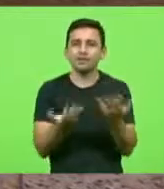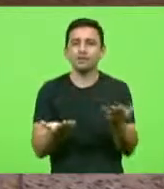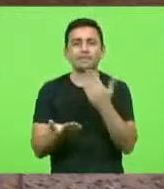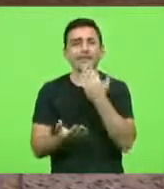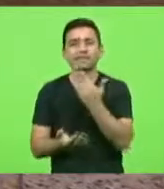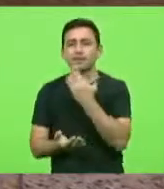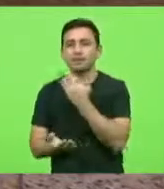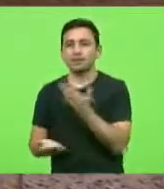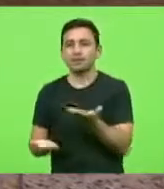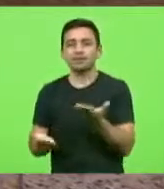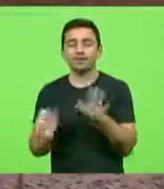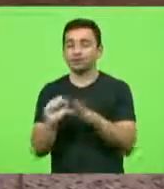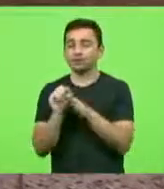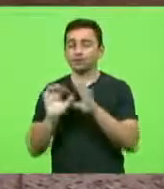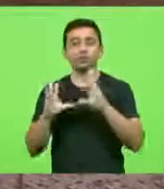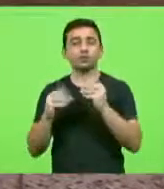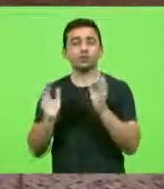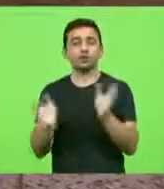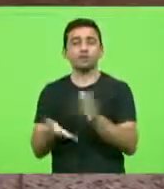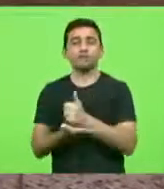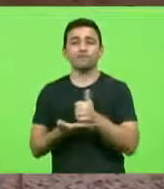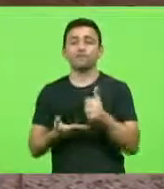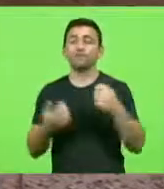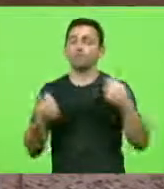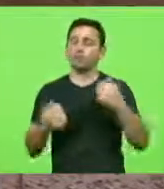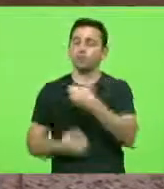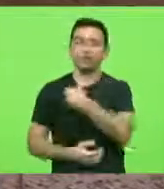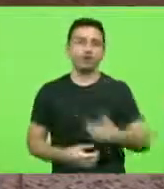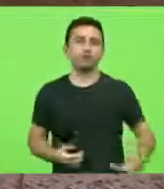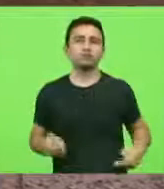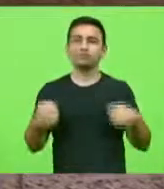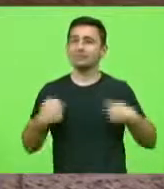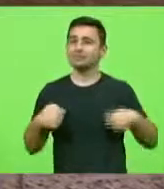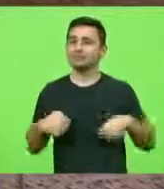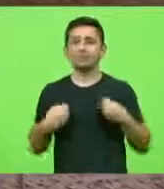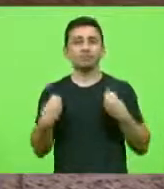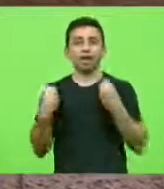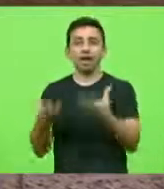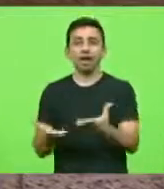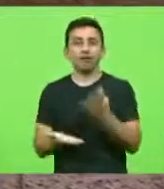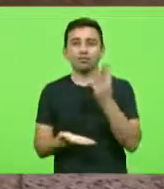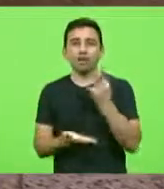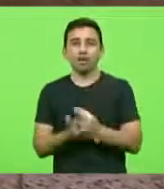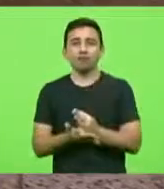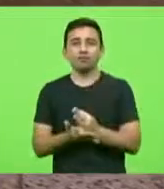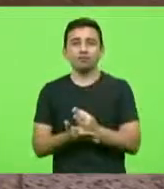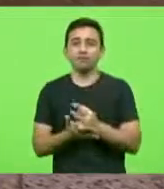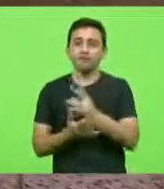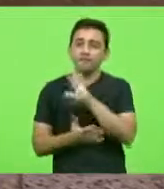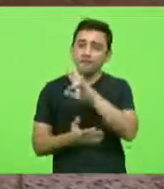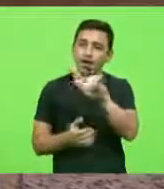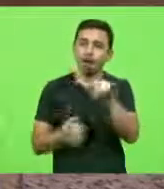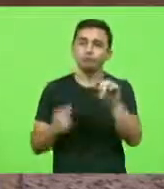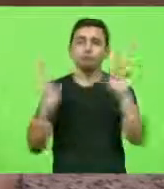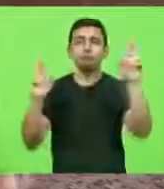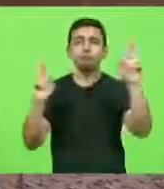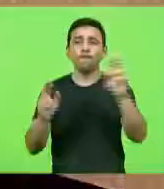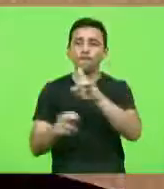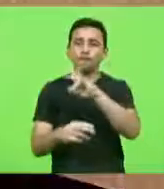garantia. Então, o Estado tem que dar recurso na taxa de sucesso, torcendo para que pague.